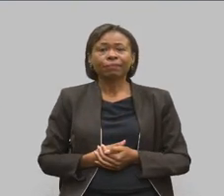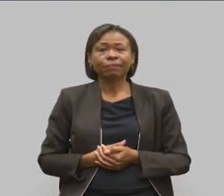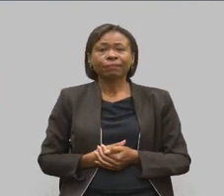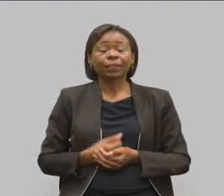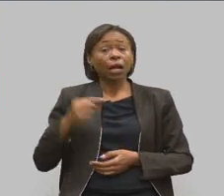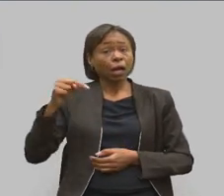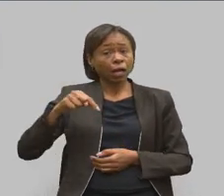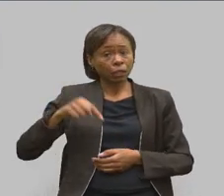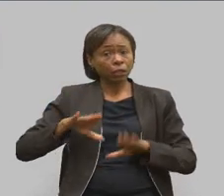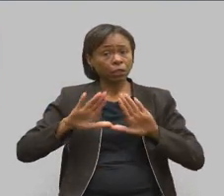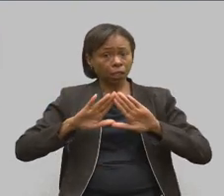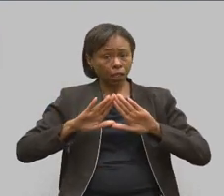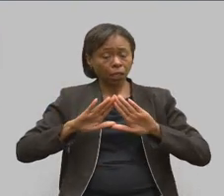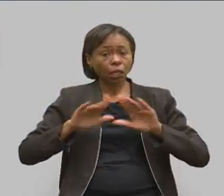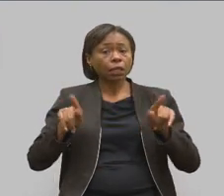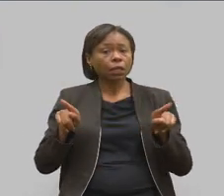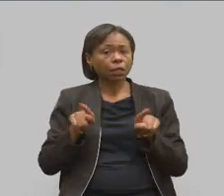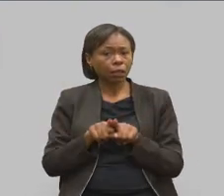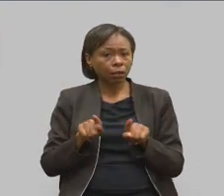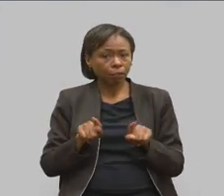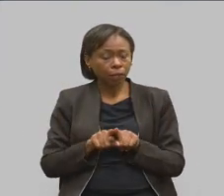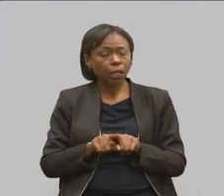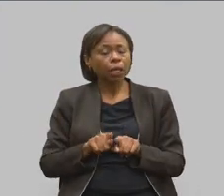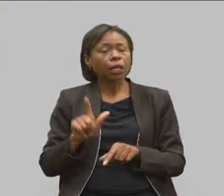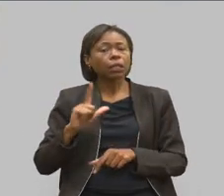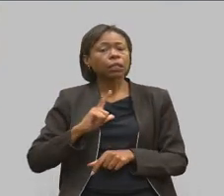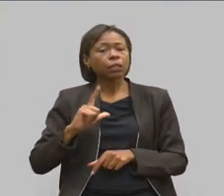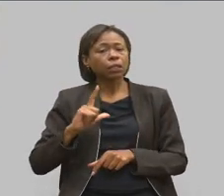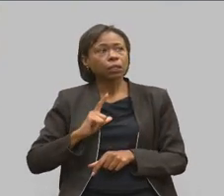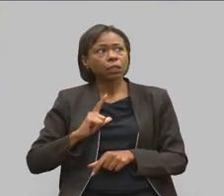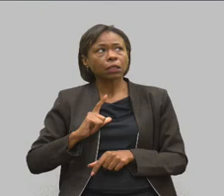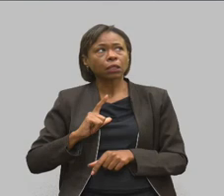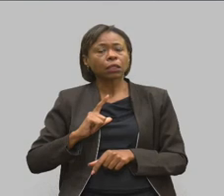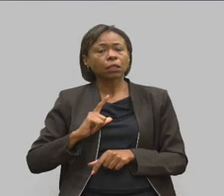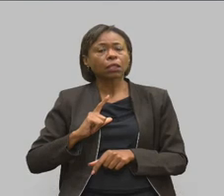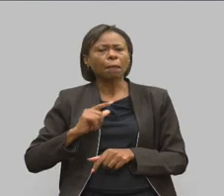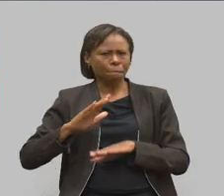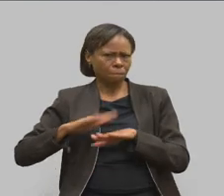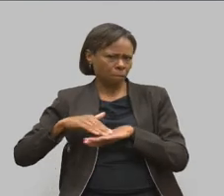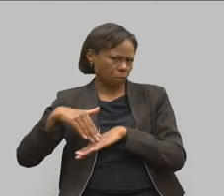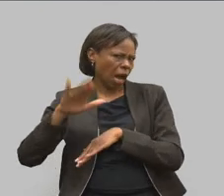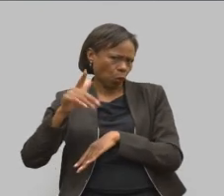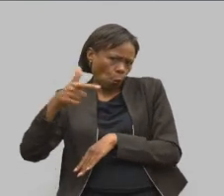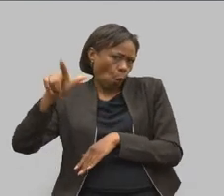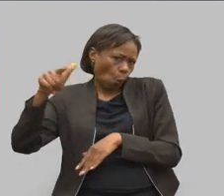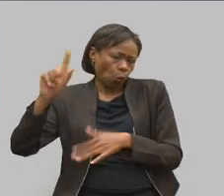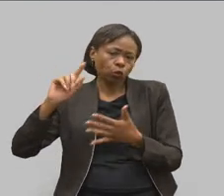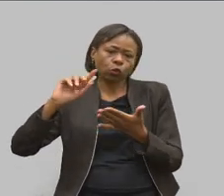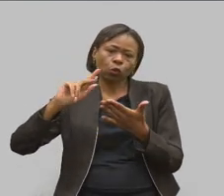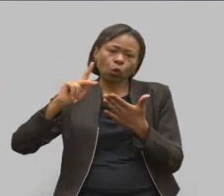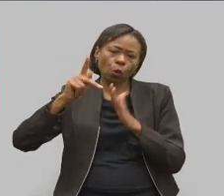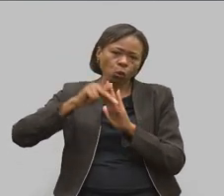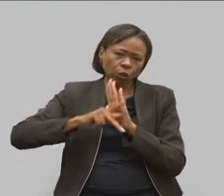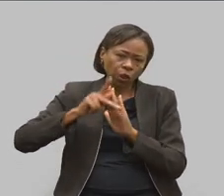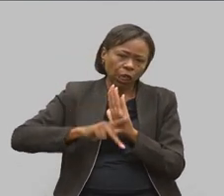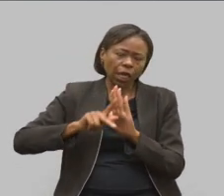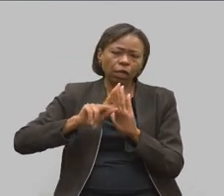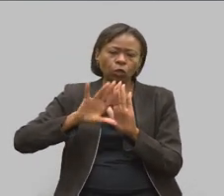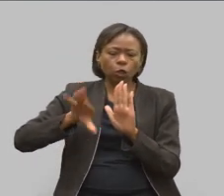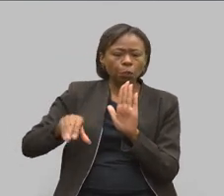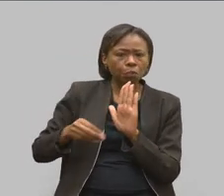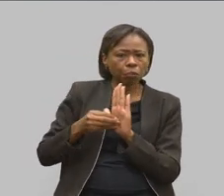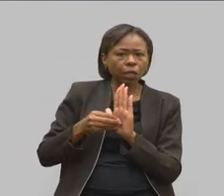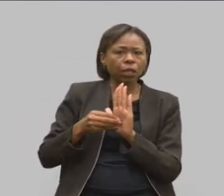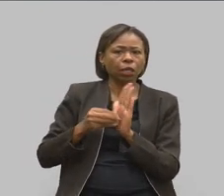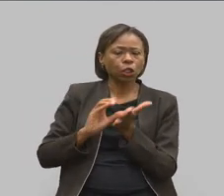casa eh outros projetos de emendas a leis